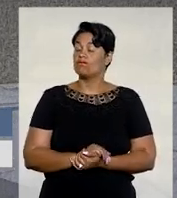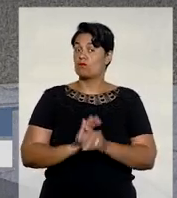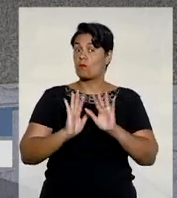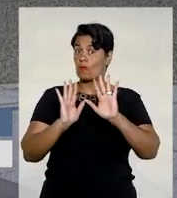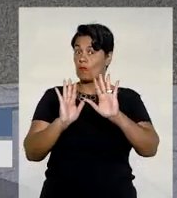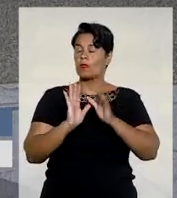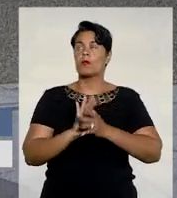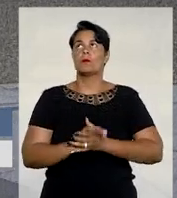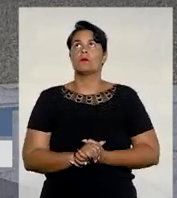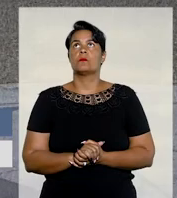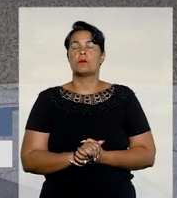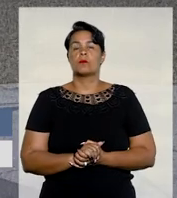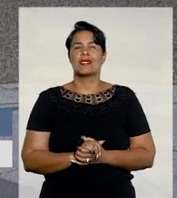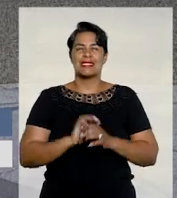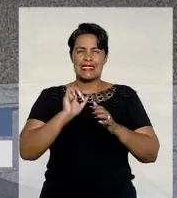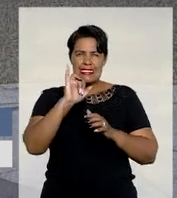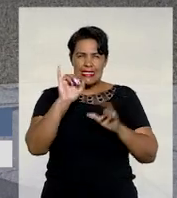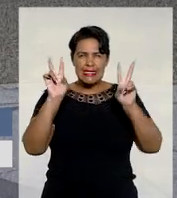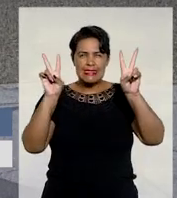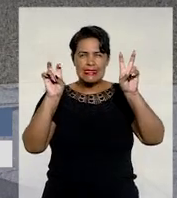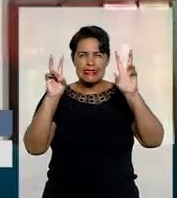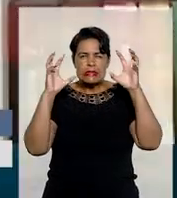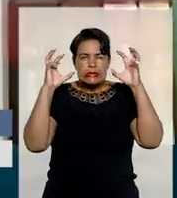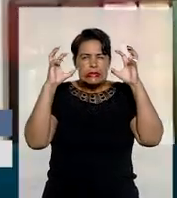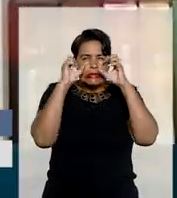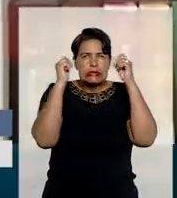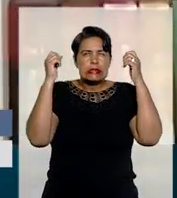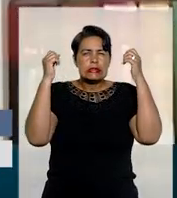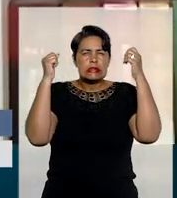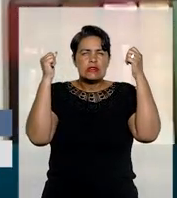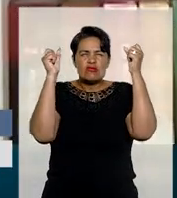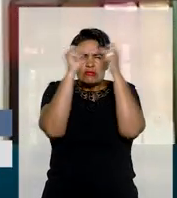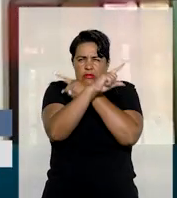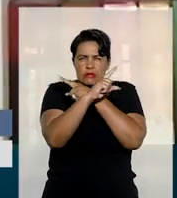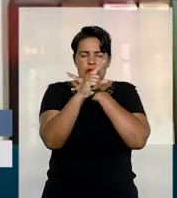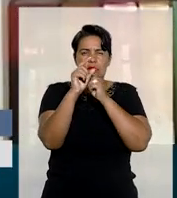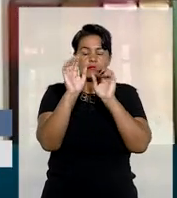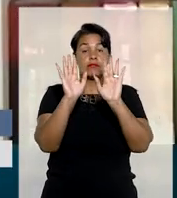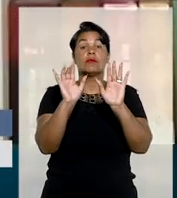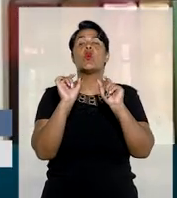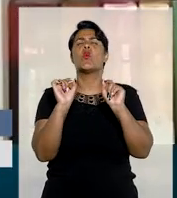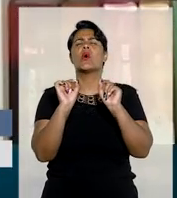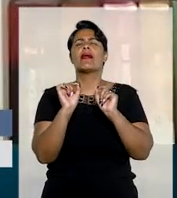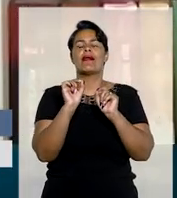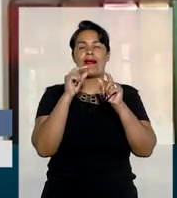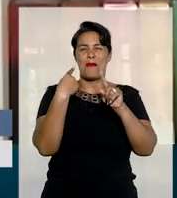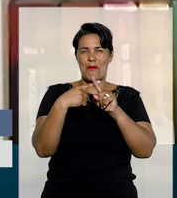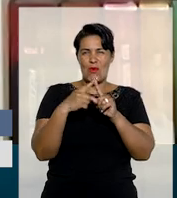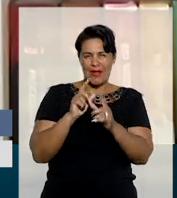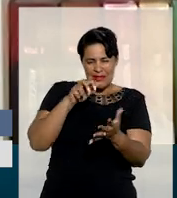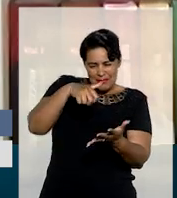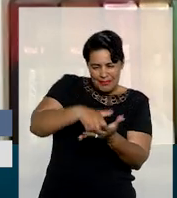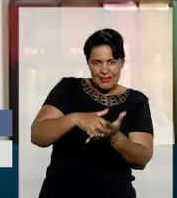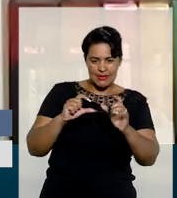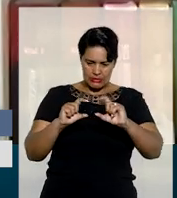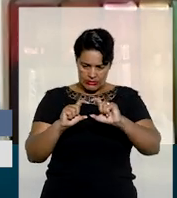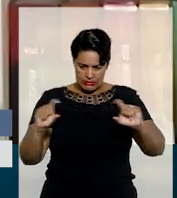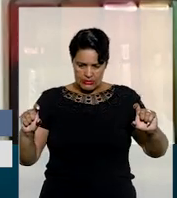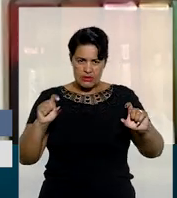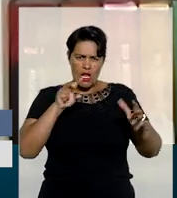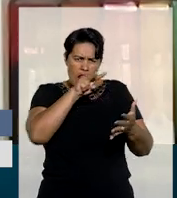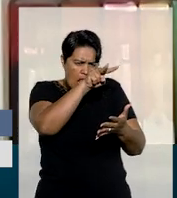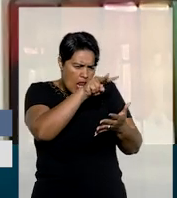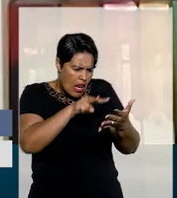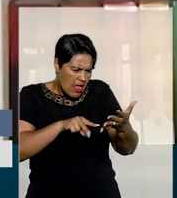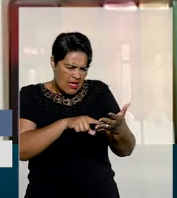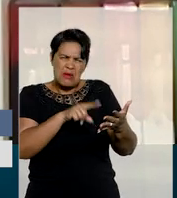Okay. Quando a gente fala em obscuridade, nós estamos falando de uma decisão ou de um trecho de uma decisão que não seja clara o suficiente.